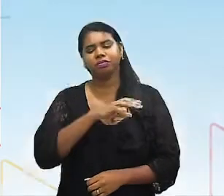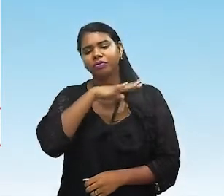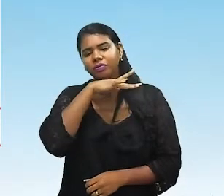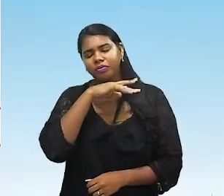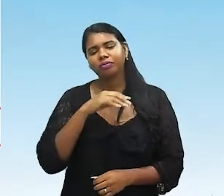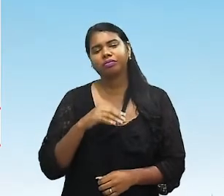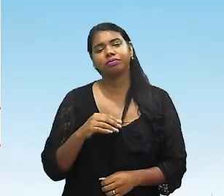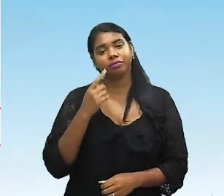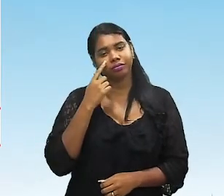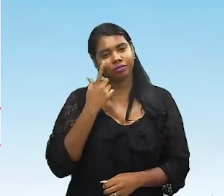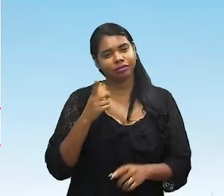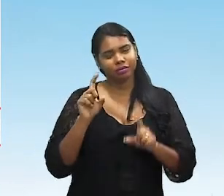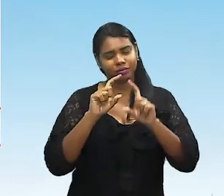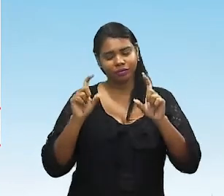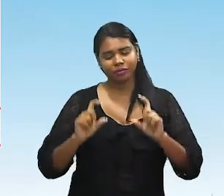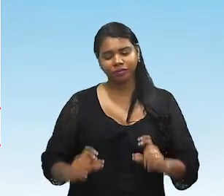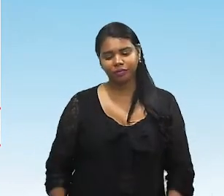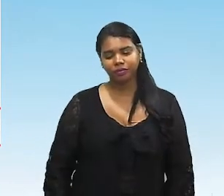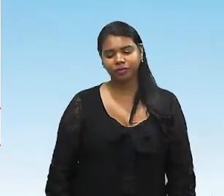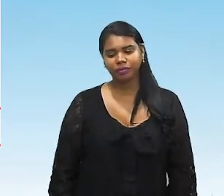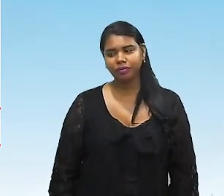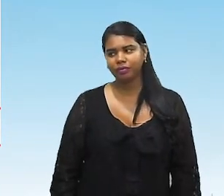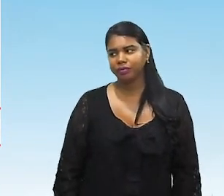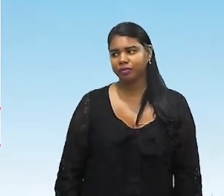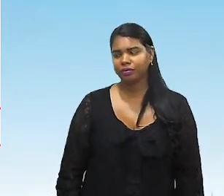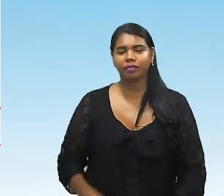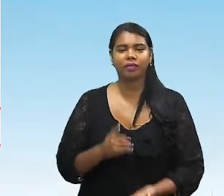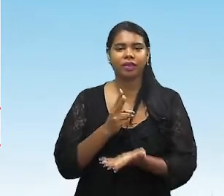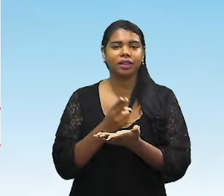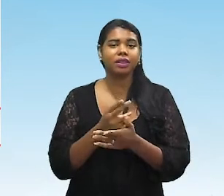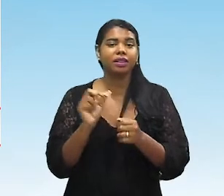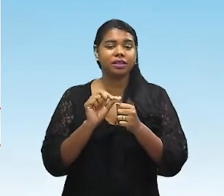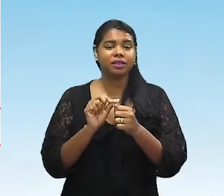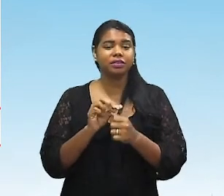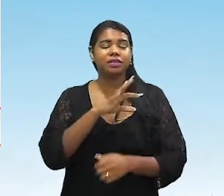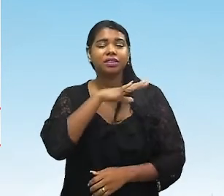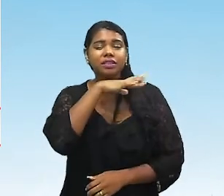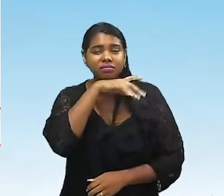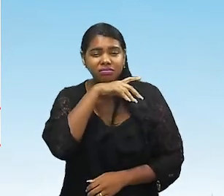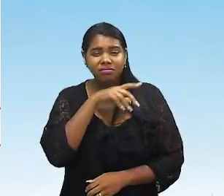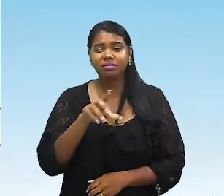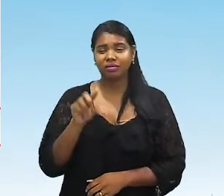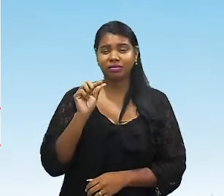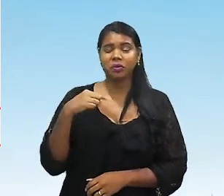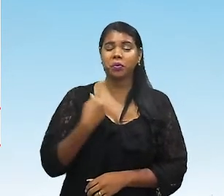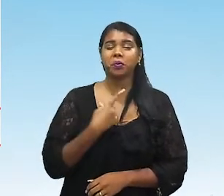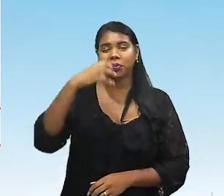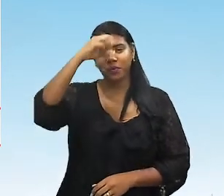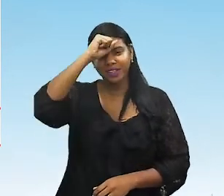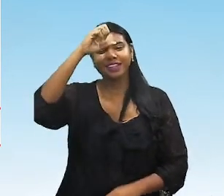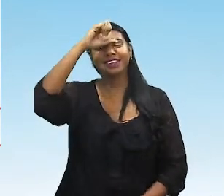Veja o paradoxo, né? Toda vez que a gente faz uma má escolha, a gente aprende